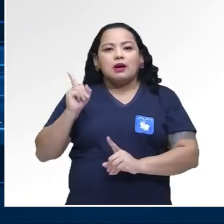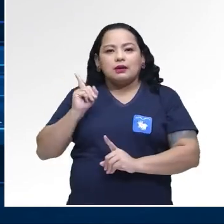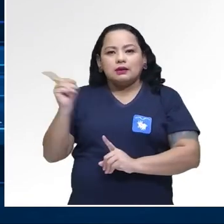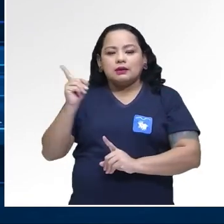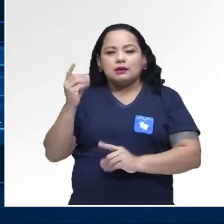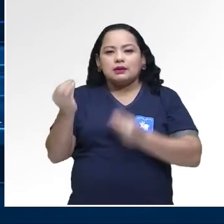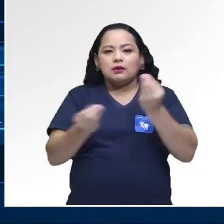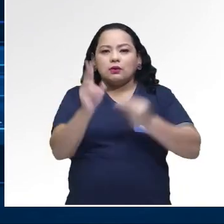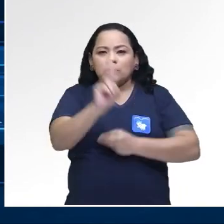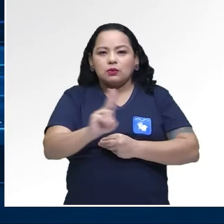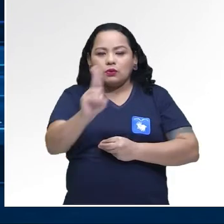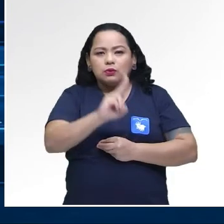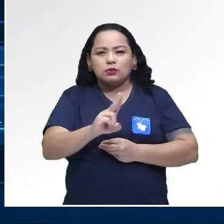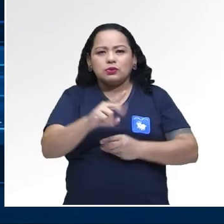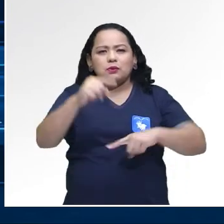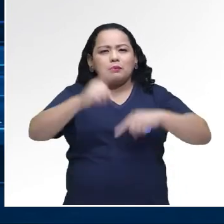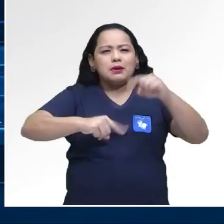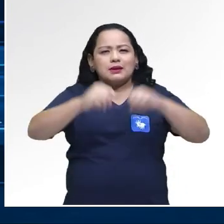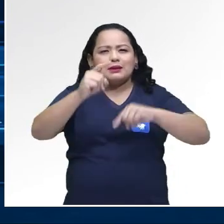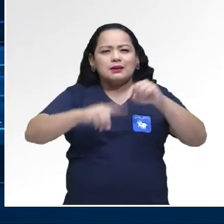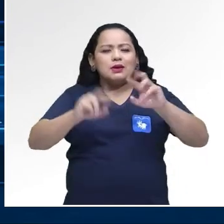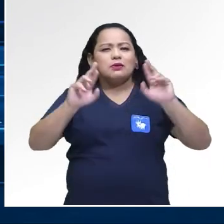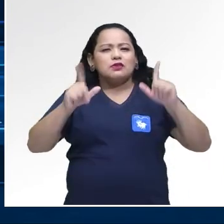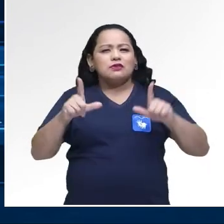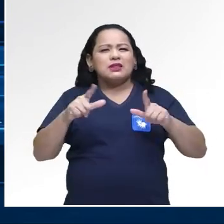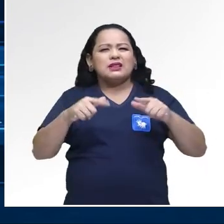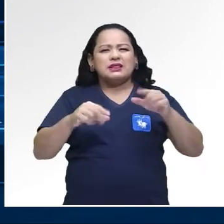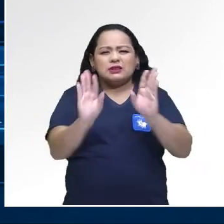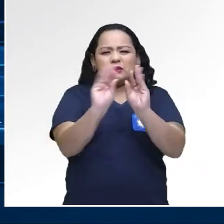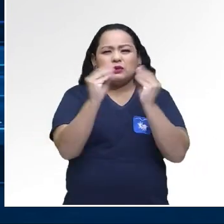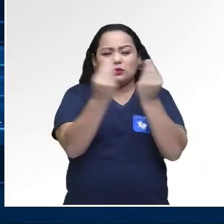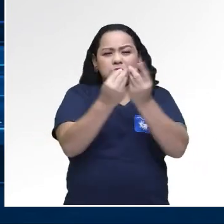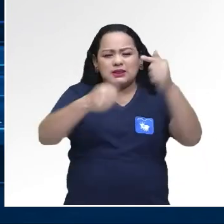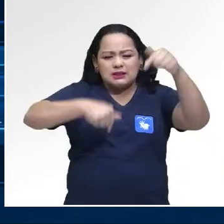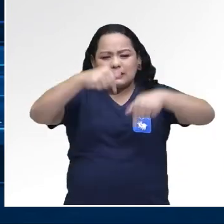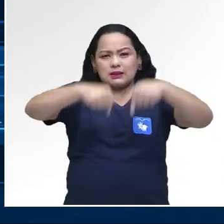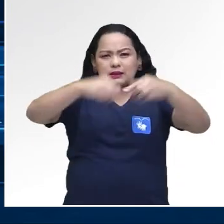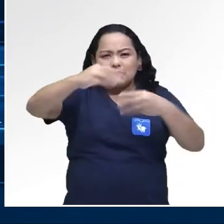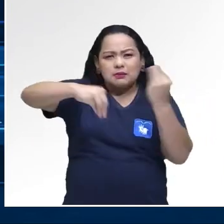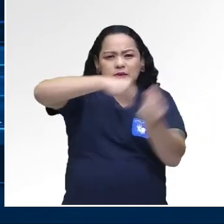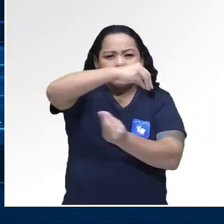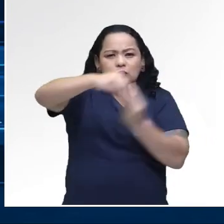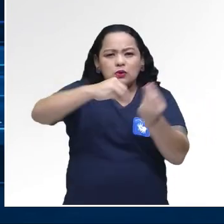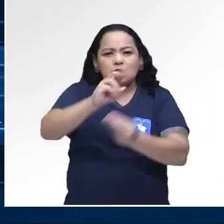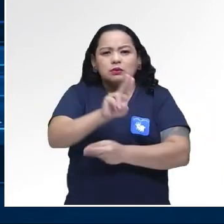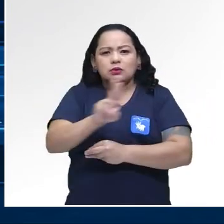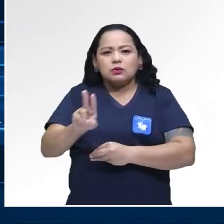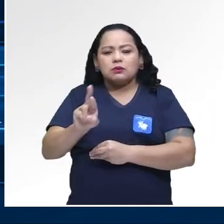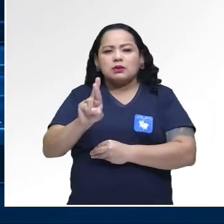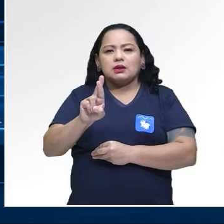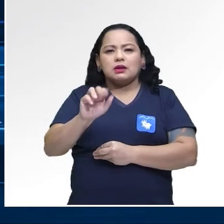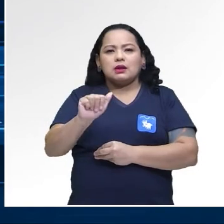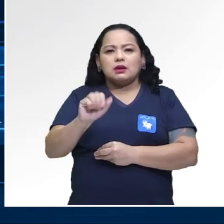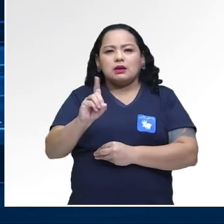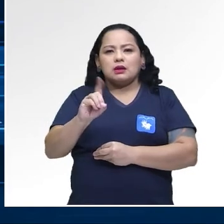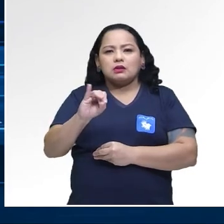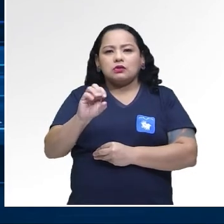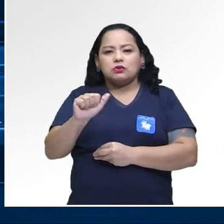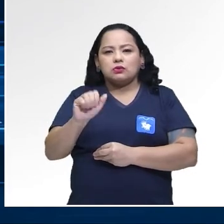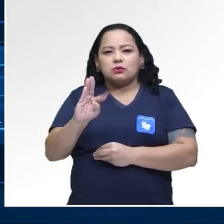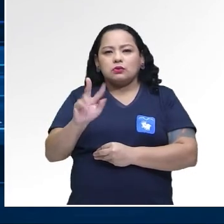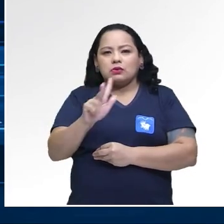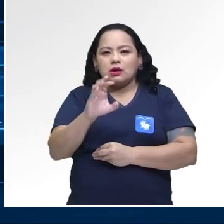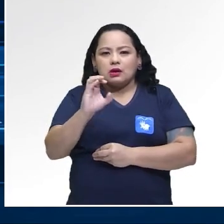de material radioativo, né? Quando ocorre lá a utilização de átomos, como por exemplo o